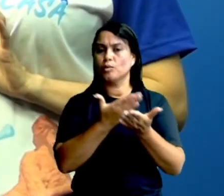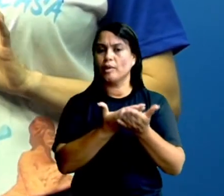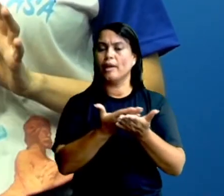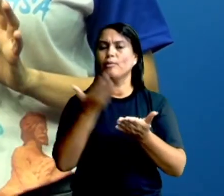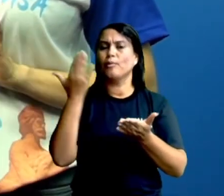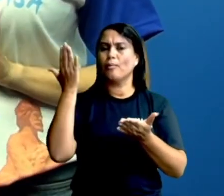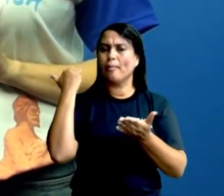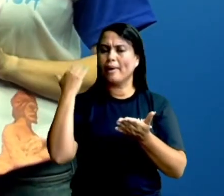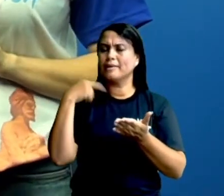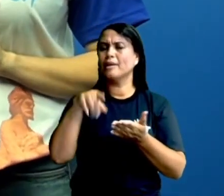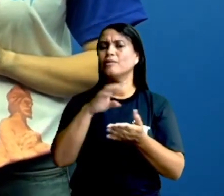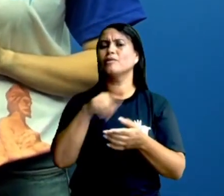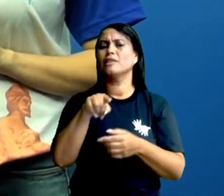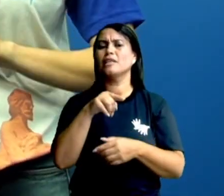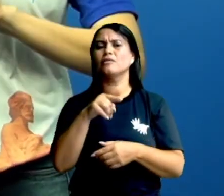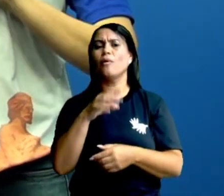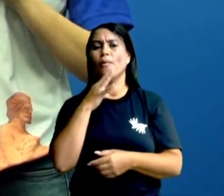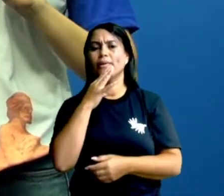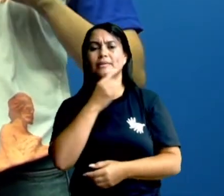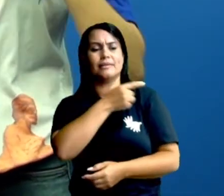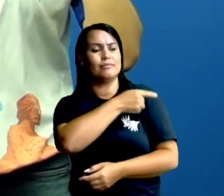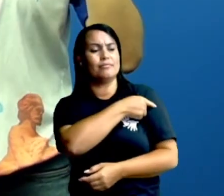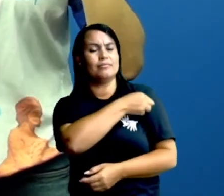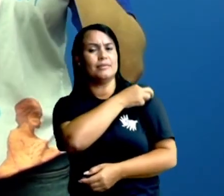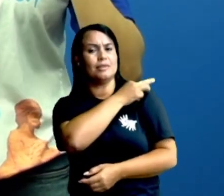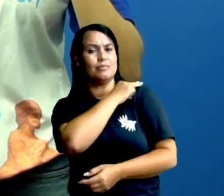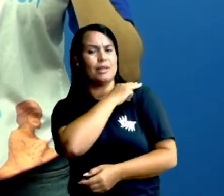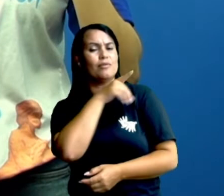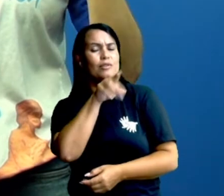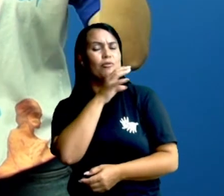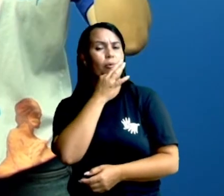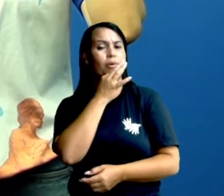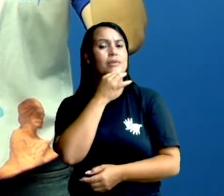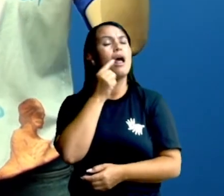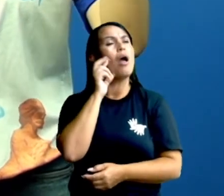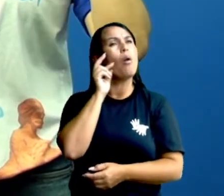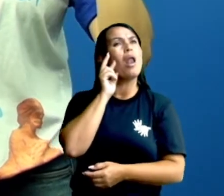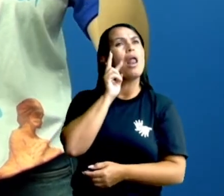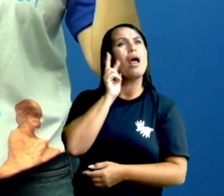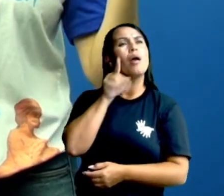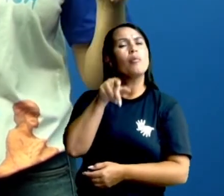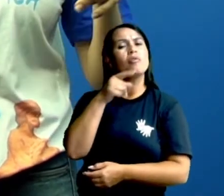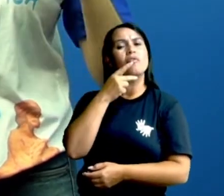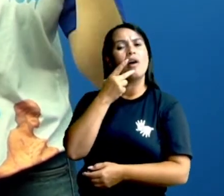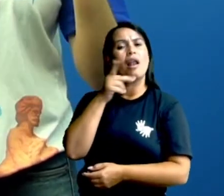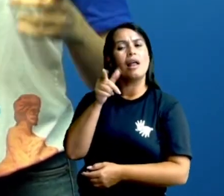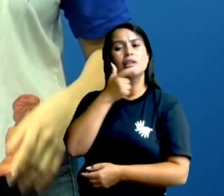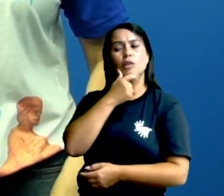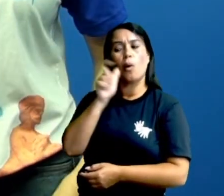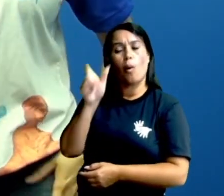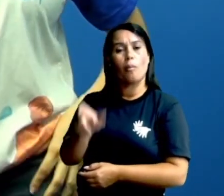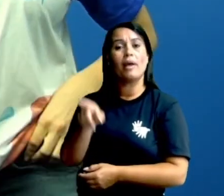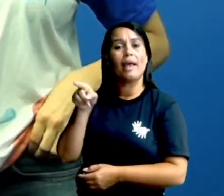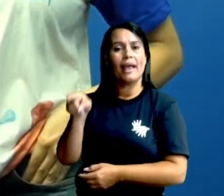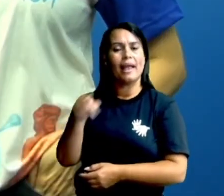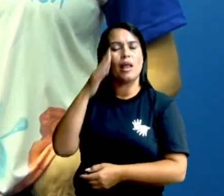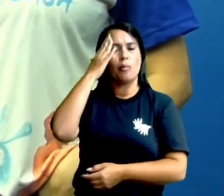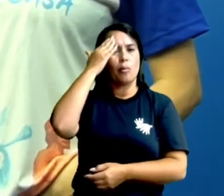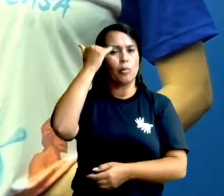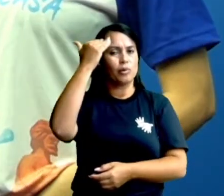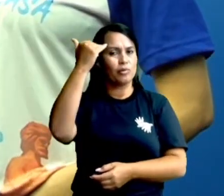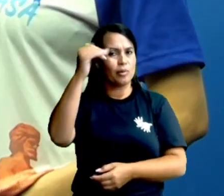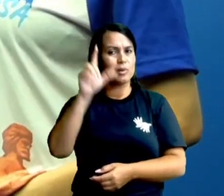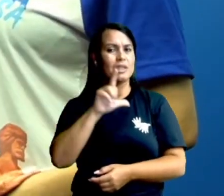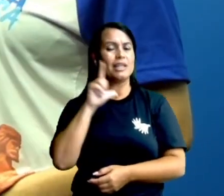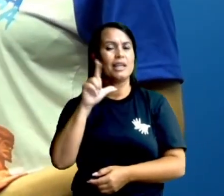época, quando vocês estão lá para o ensino médio, tá? Então, mais na frente vocês vão dizer, eu lembro que eu ouvi falar nesse homem. Ele é muito famoso